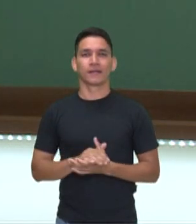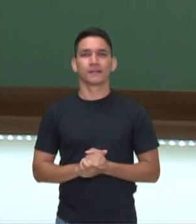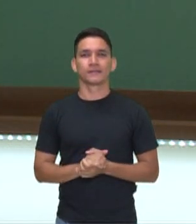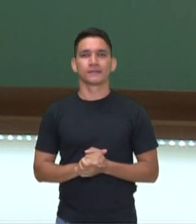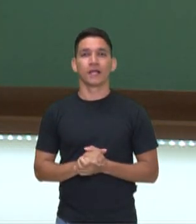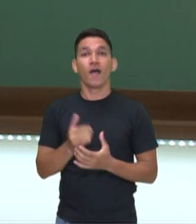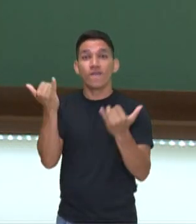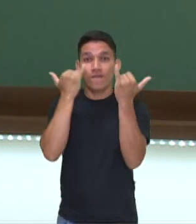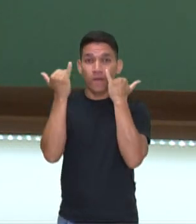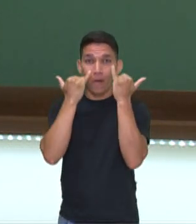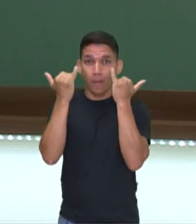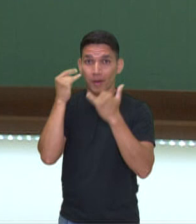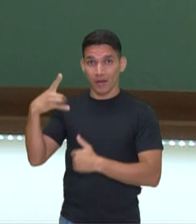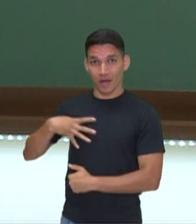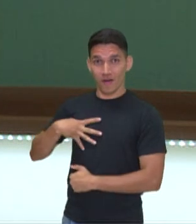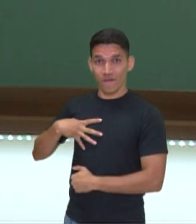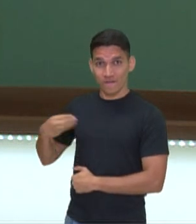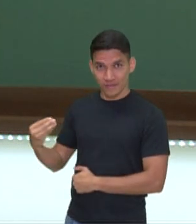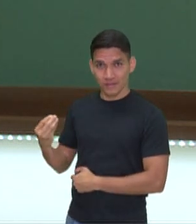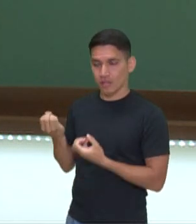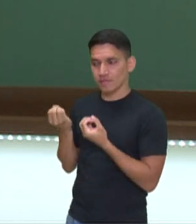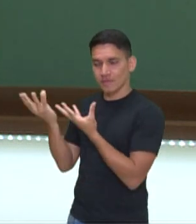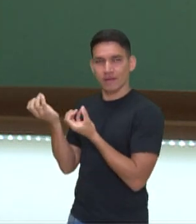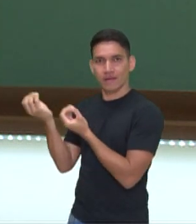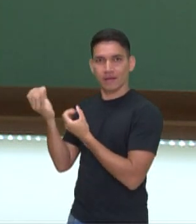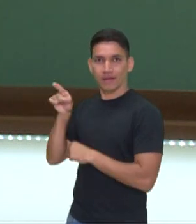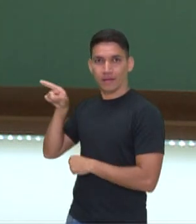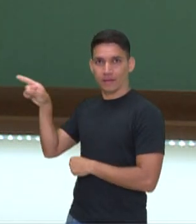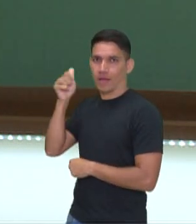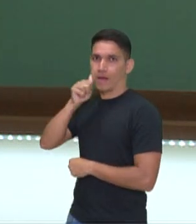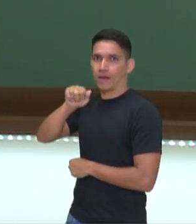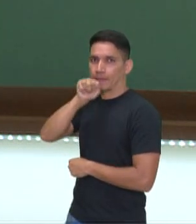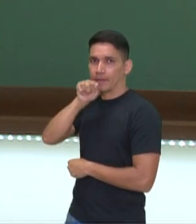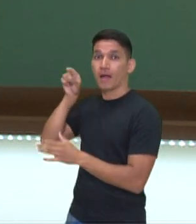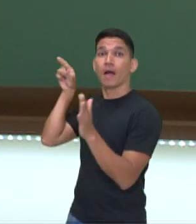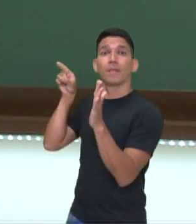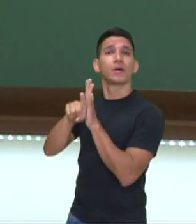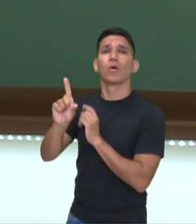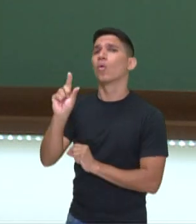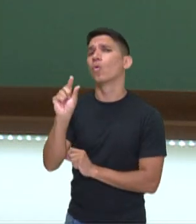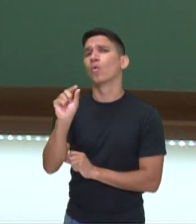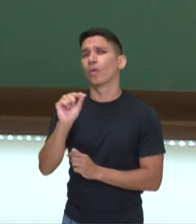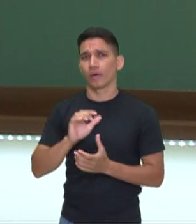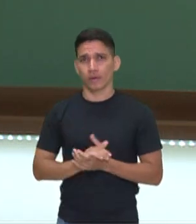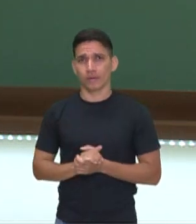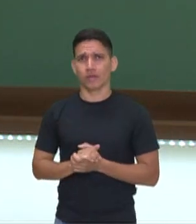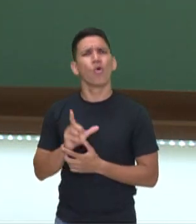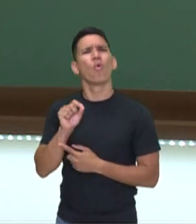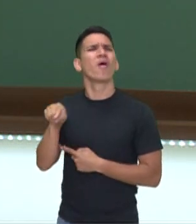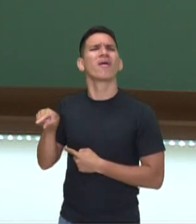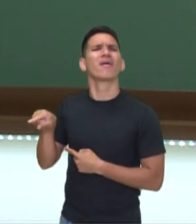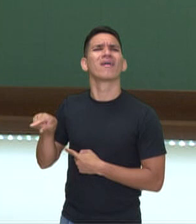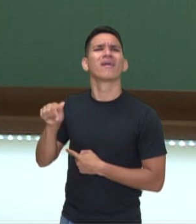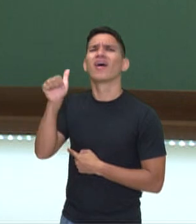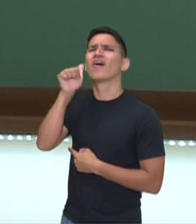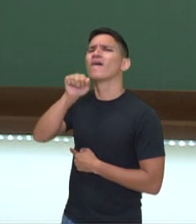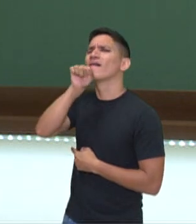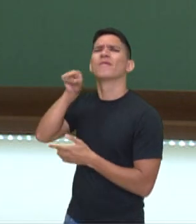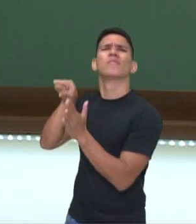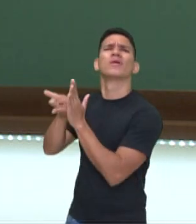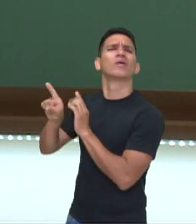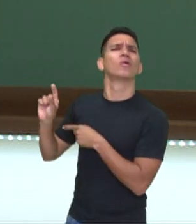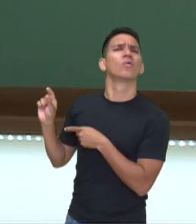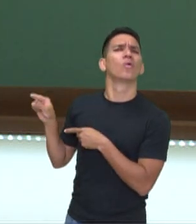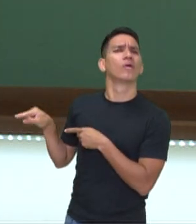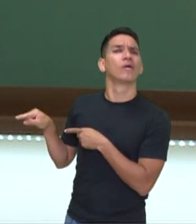a informação que o filho está passando, né? E a pergunta é: Why is the boy answering his mom? Por que o